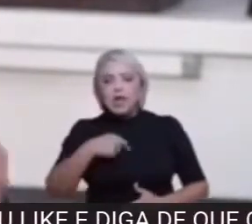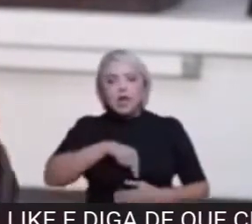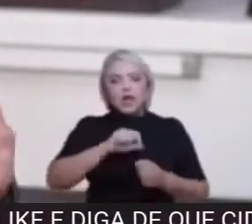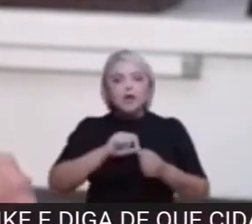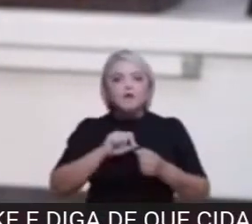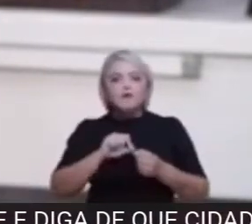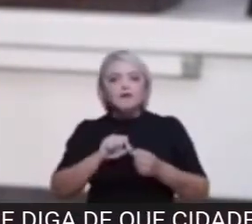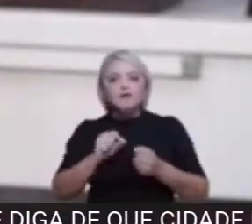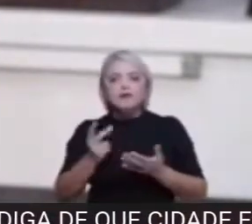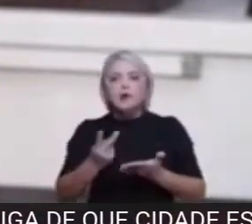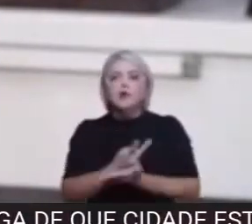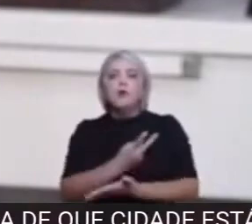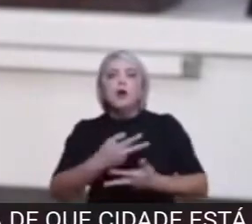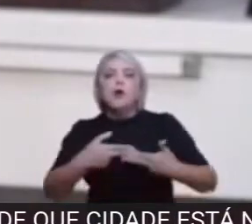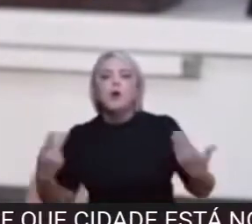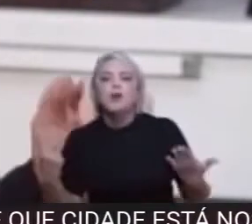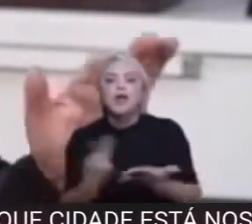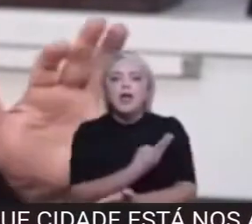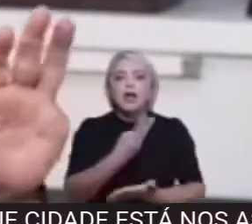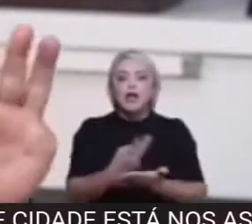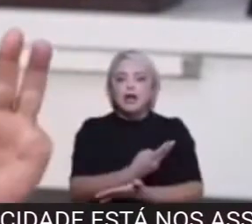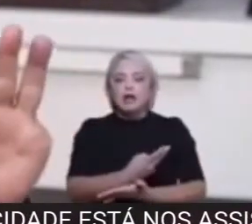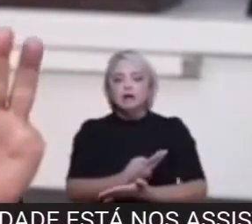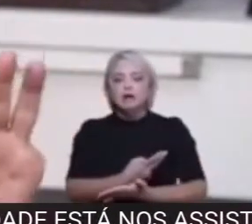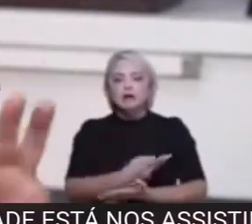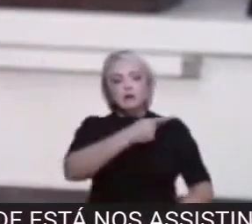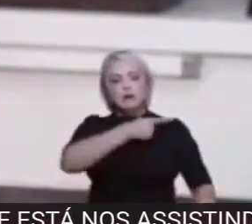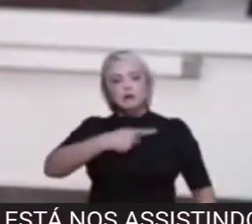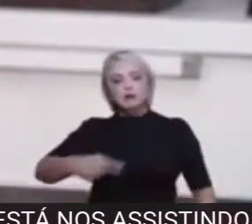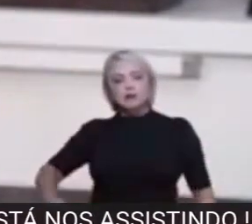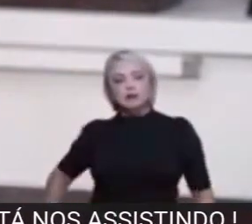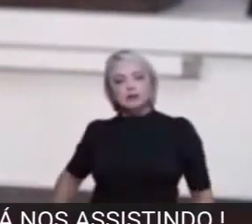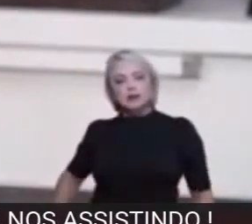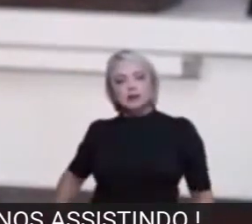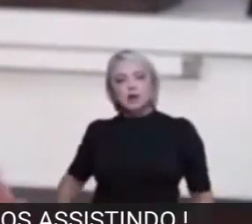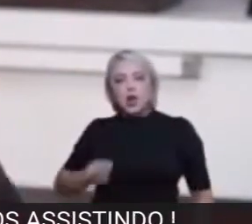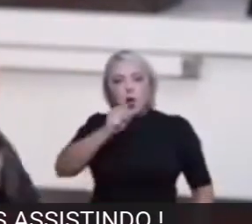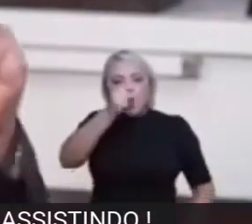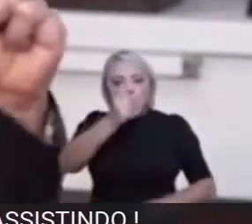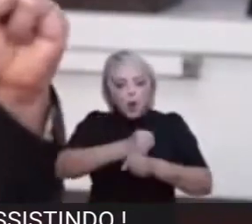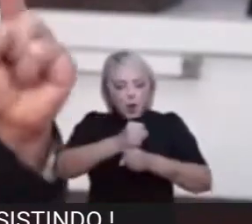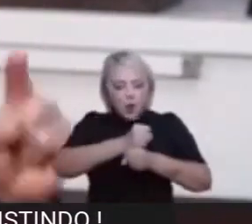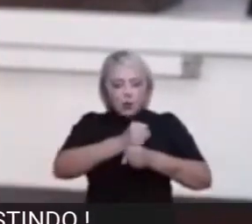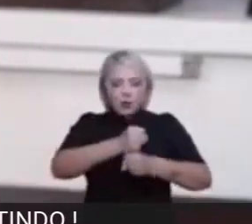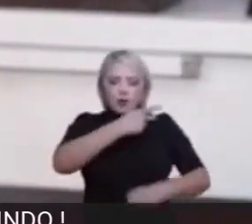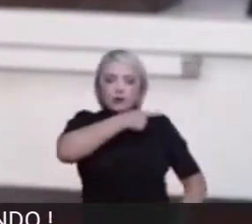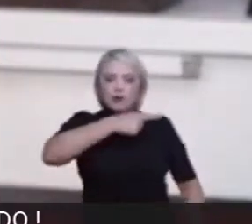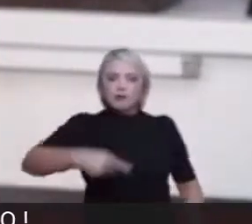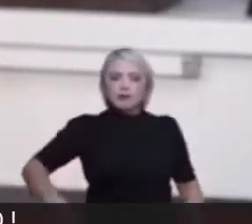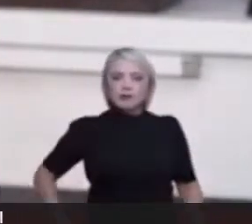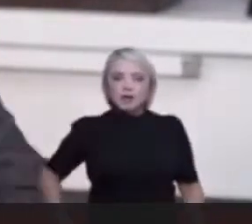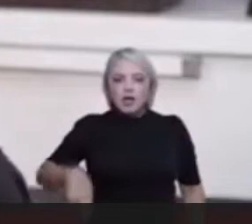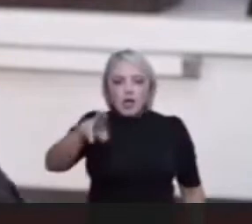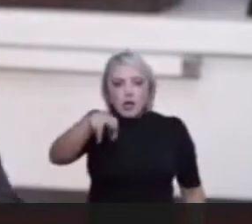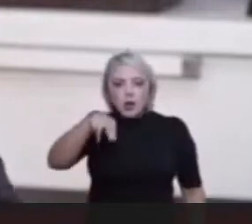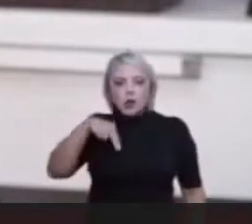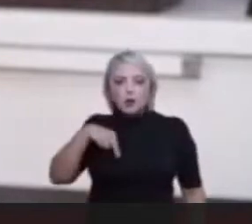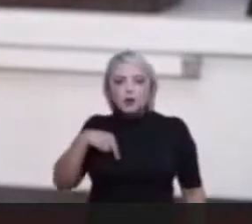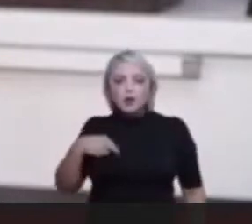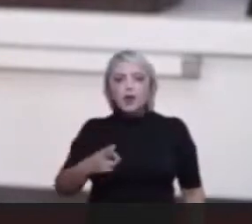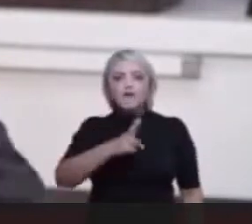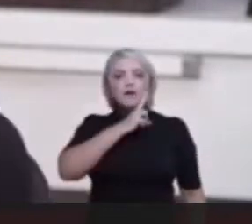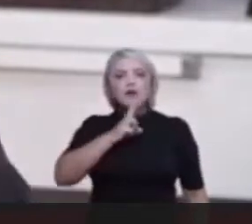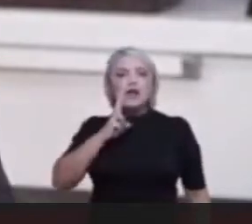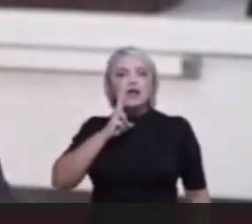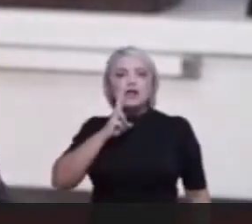ilícito no exercício do meu mandato. Eu passei 8 anos na presidência. Eu nunca fui num restaurante jantar. Eu